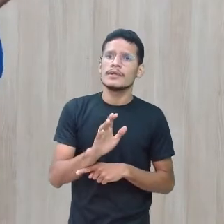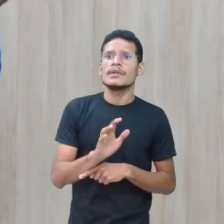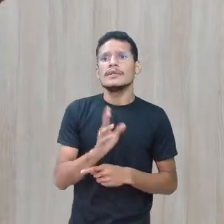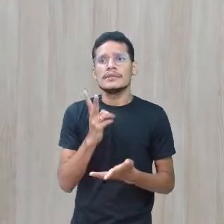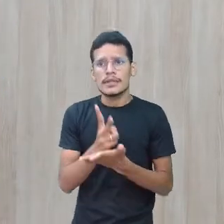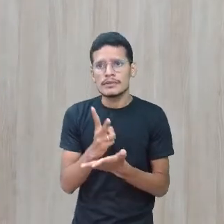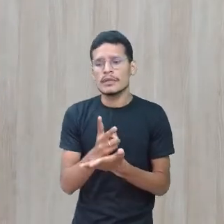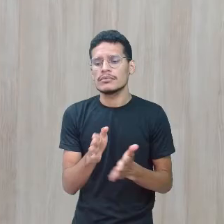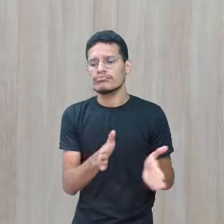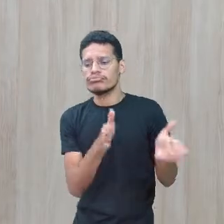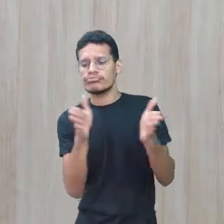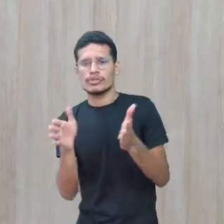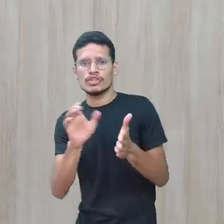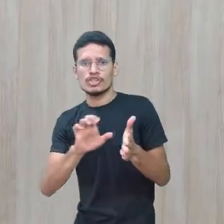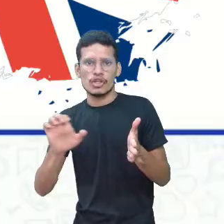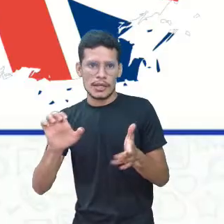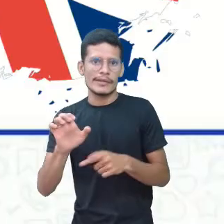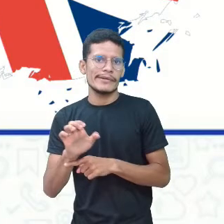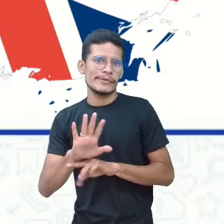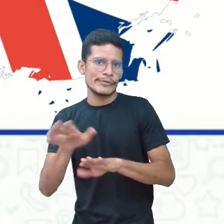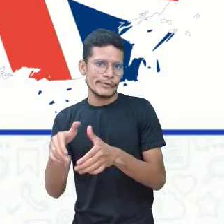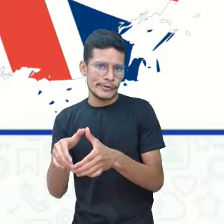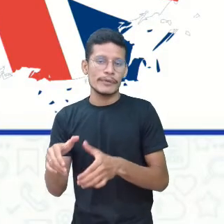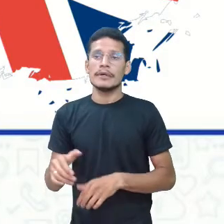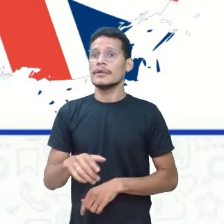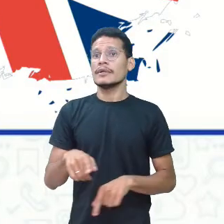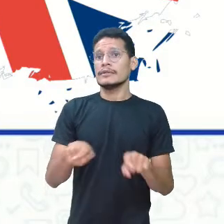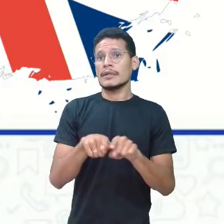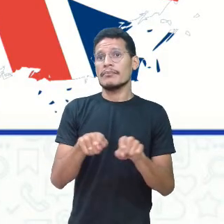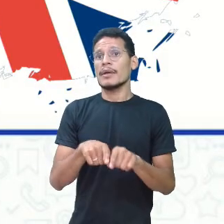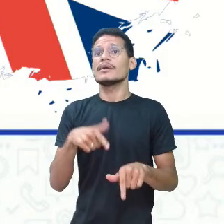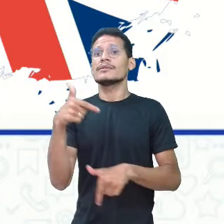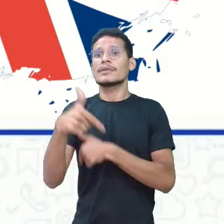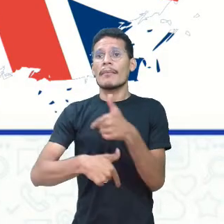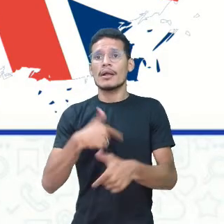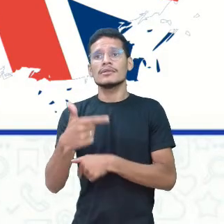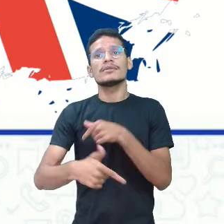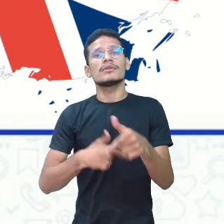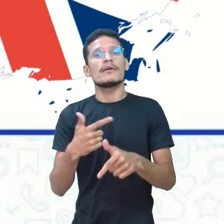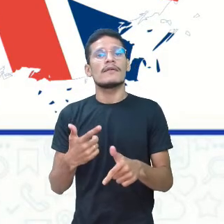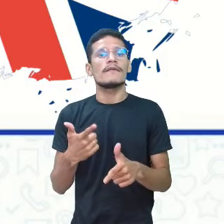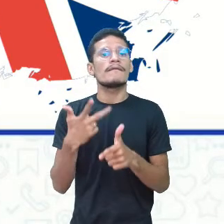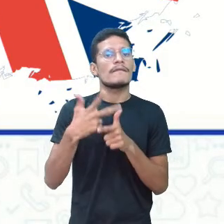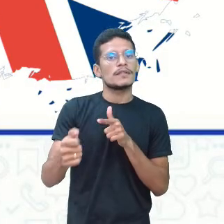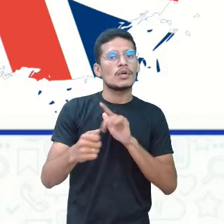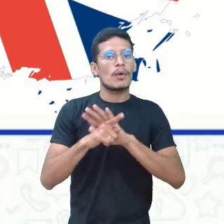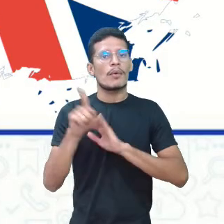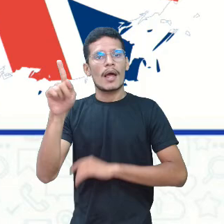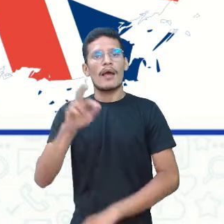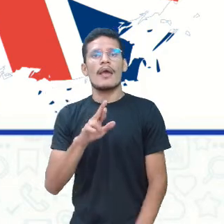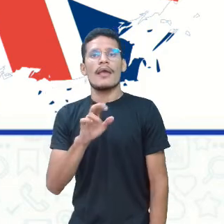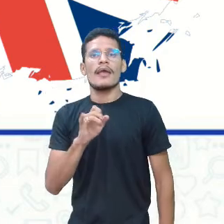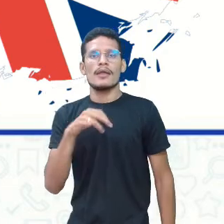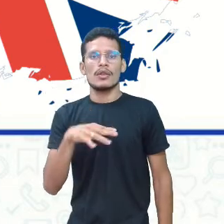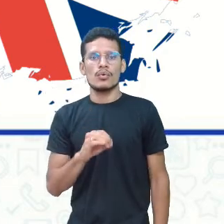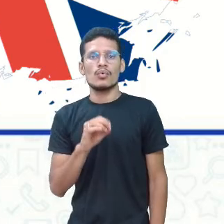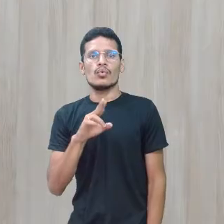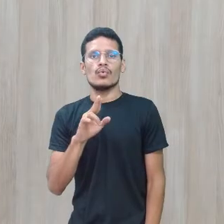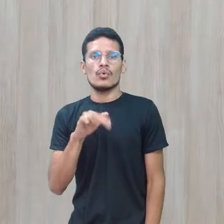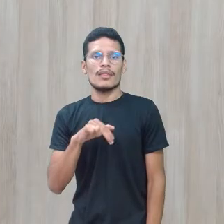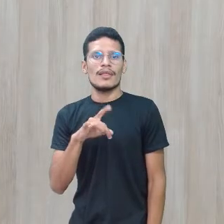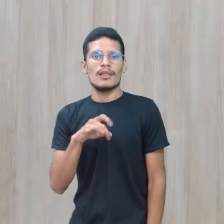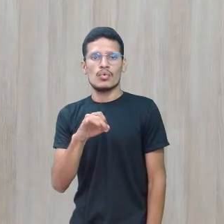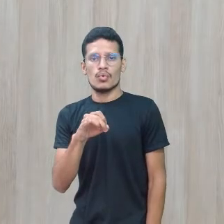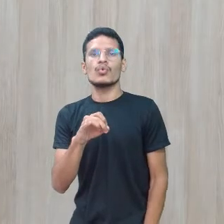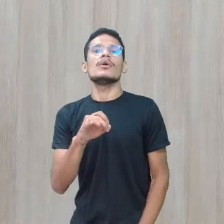esquerda. Os trabalhistas, eles vencem, né, em 1964 lá no Reino Unido, a região onde a gente vai ter também